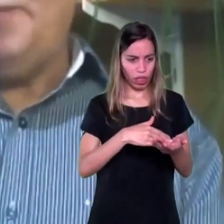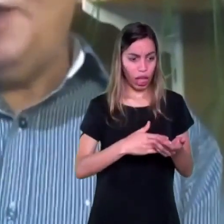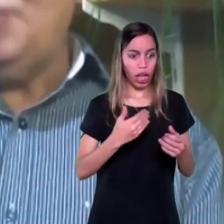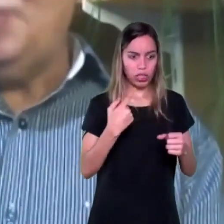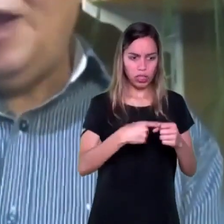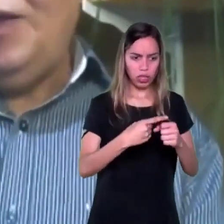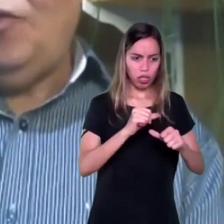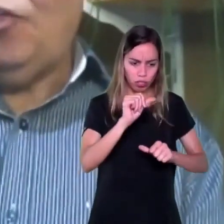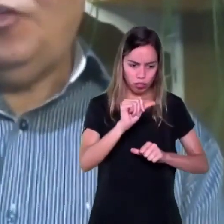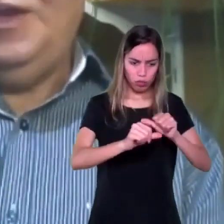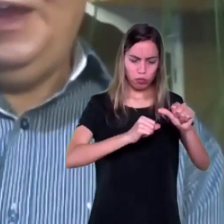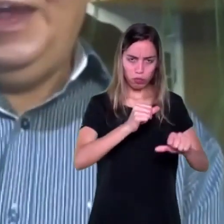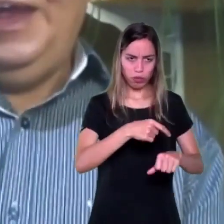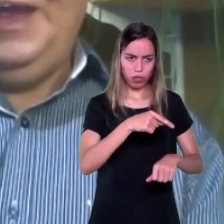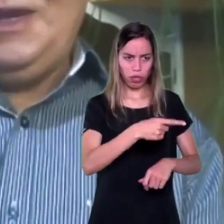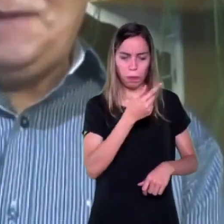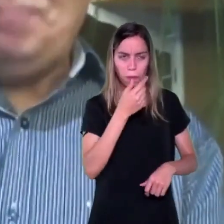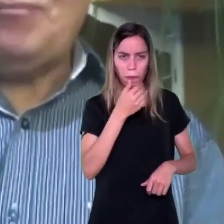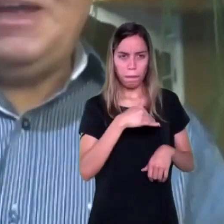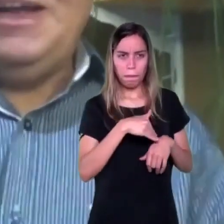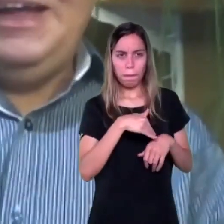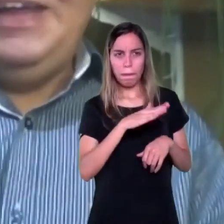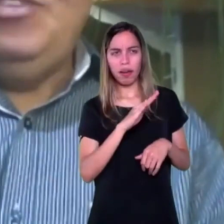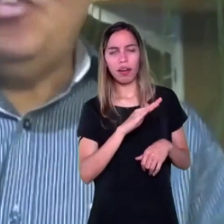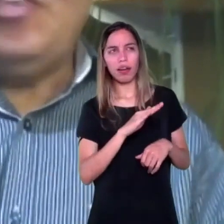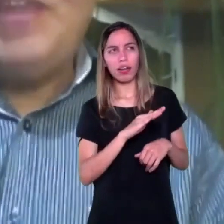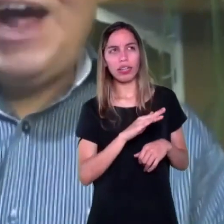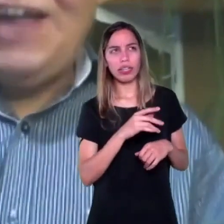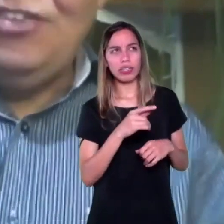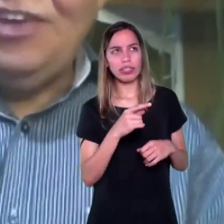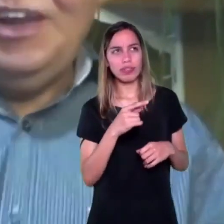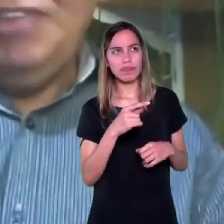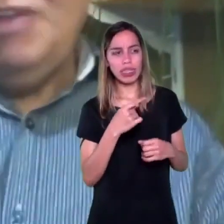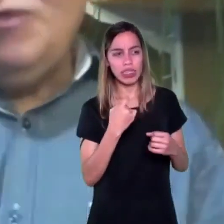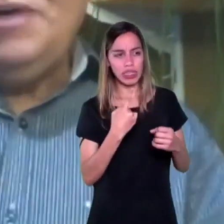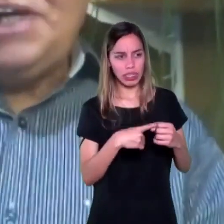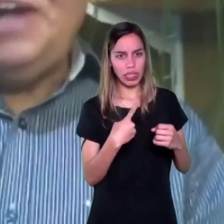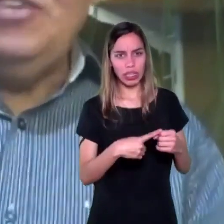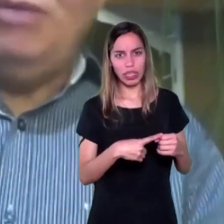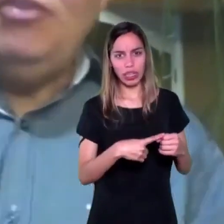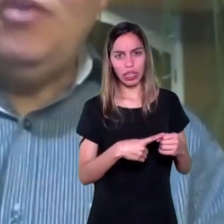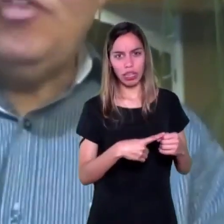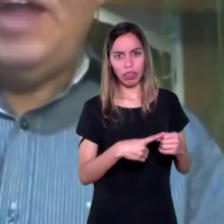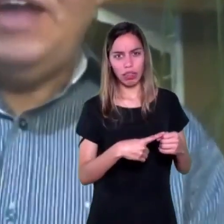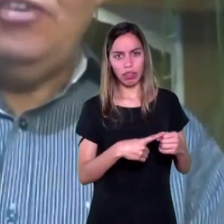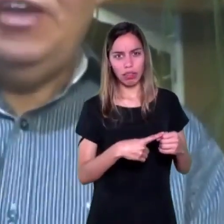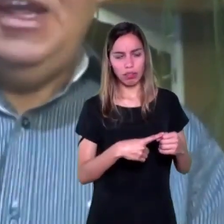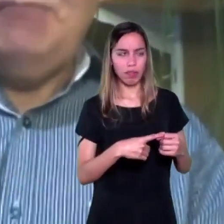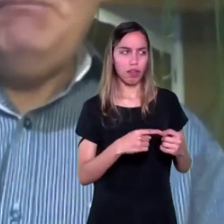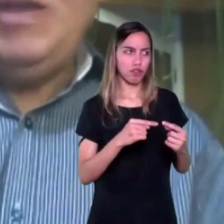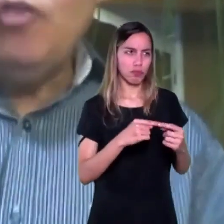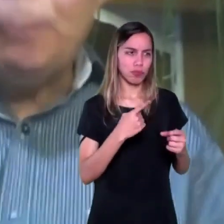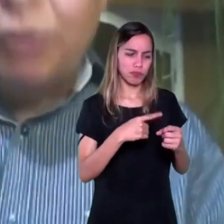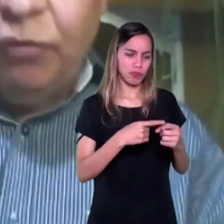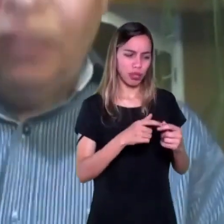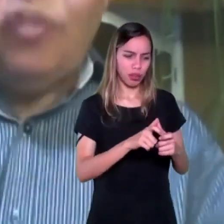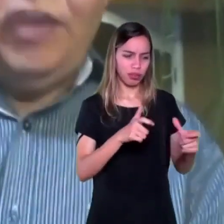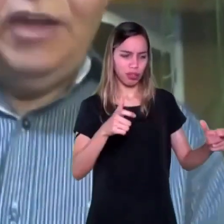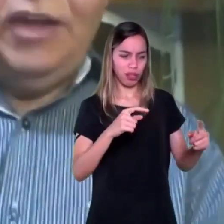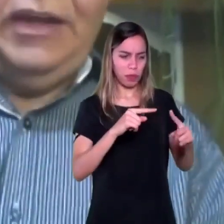um aspecto mais de cidade, não grande, mas de uma cidade